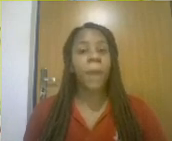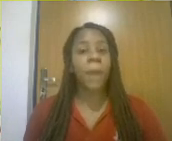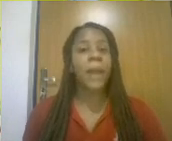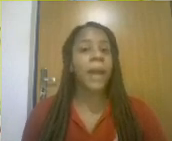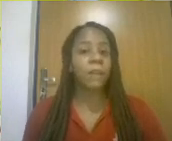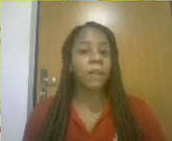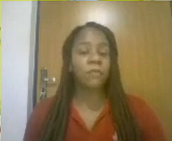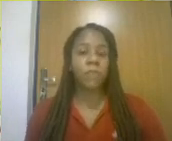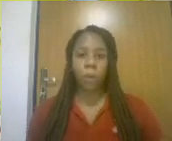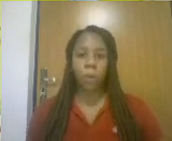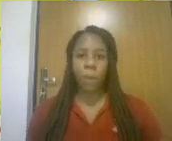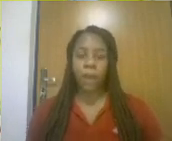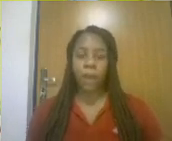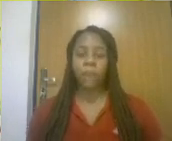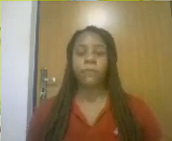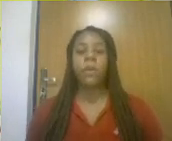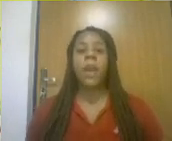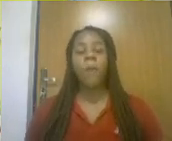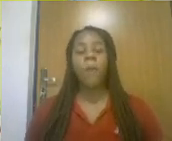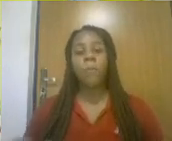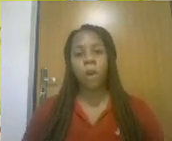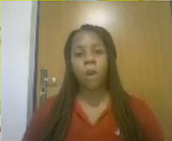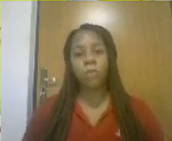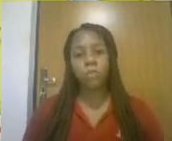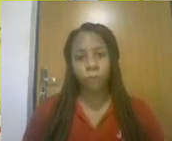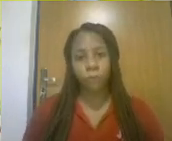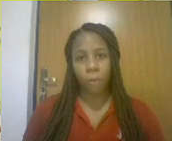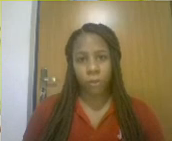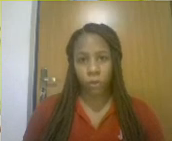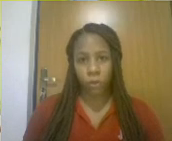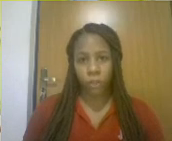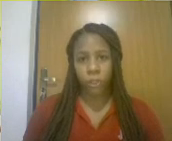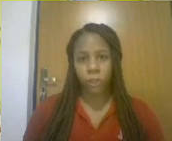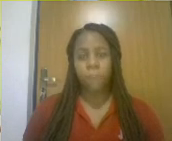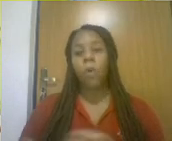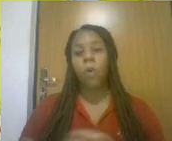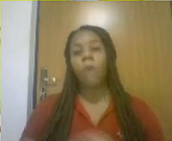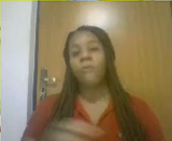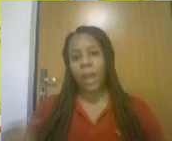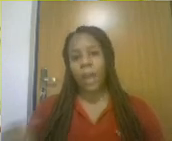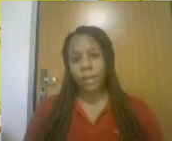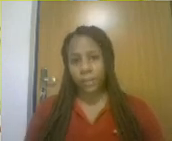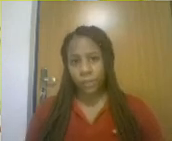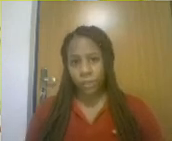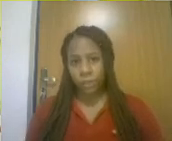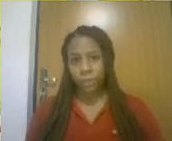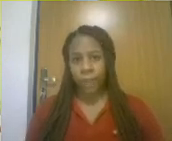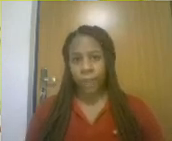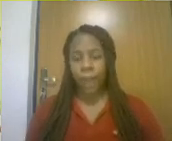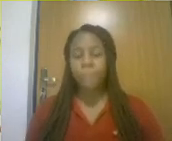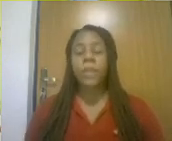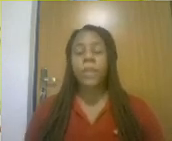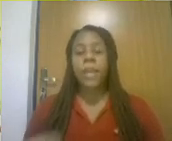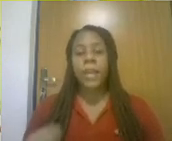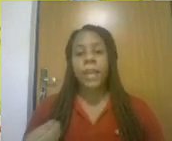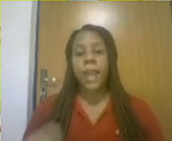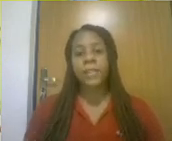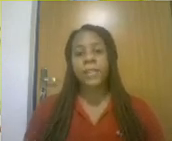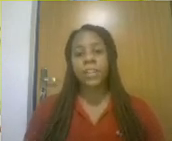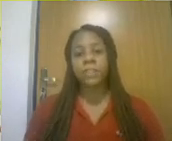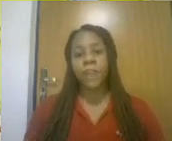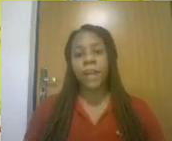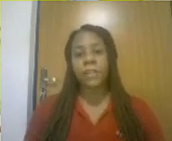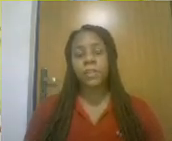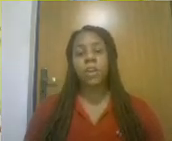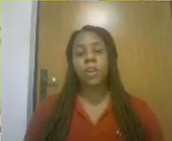os parágrafos. O que é o parágrafo? É um bloco de informações com frases, tá? E